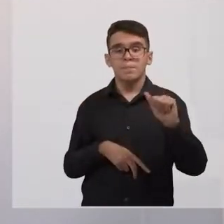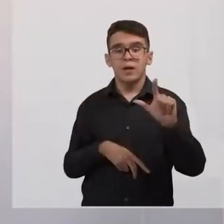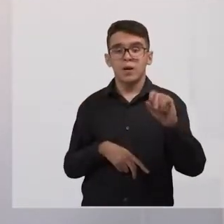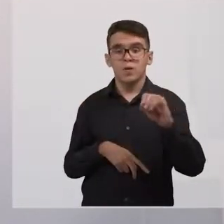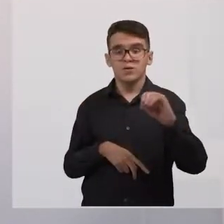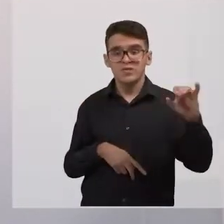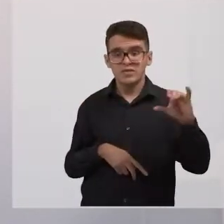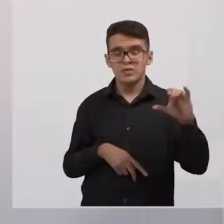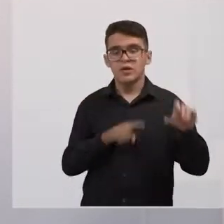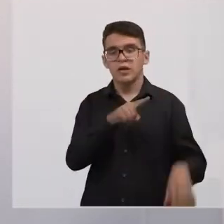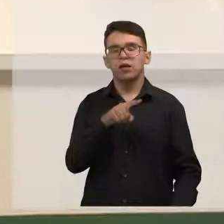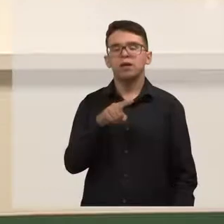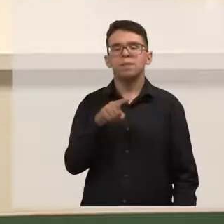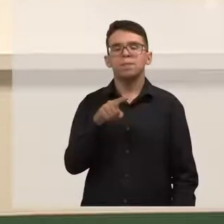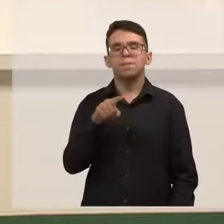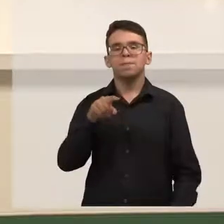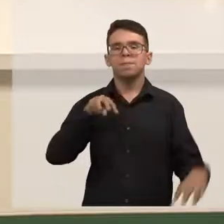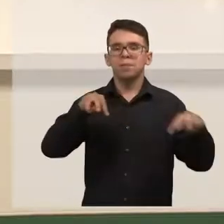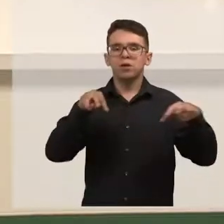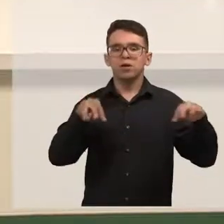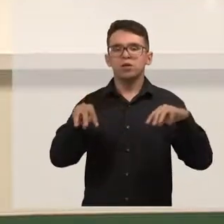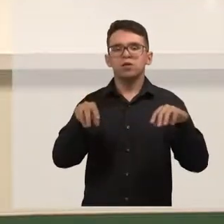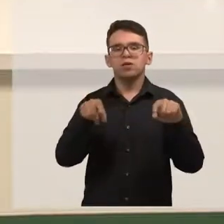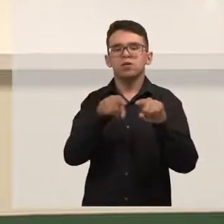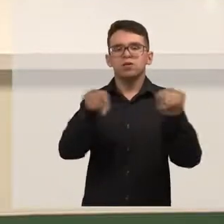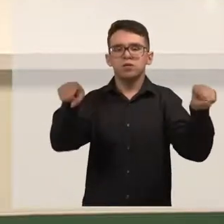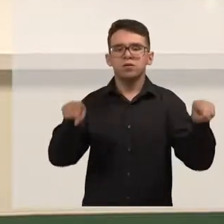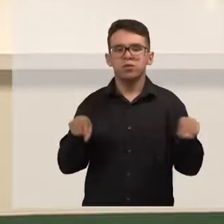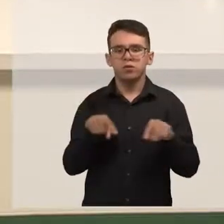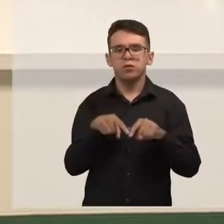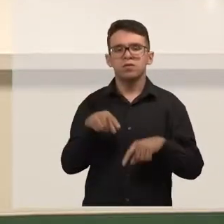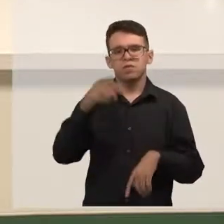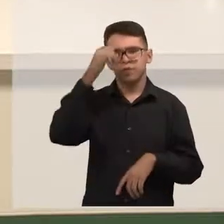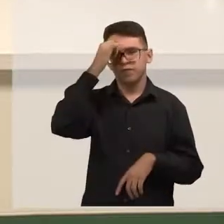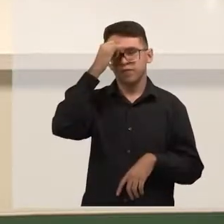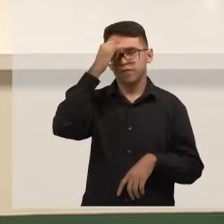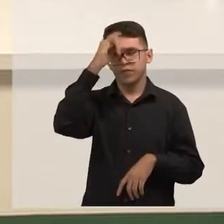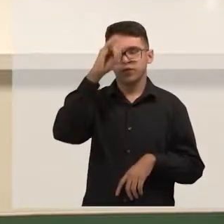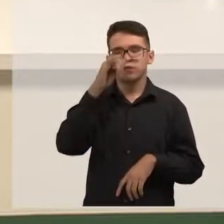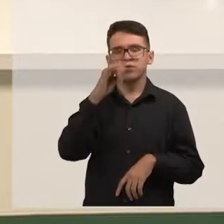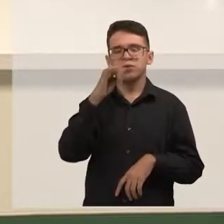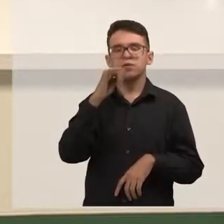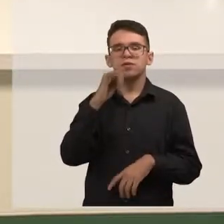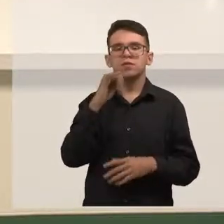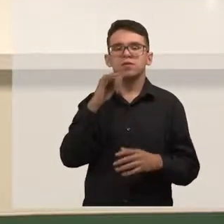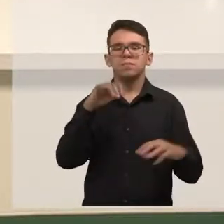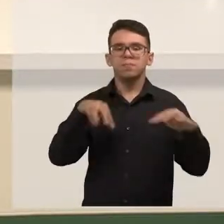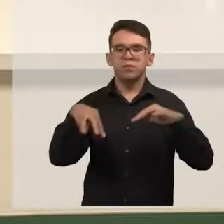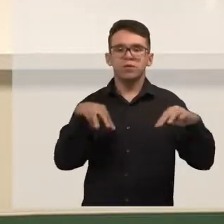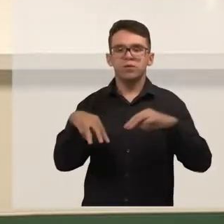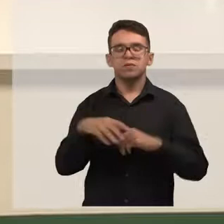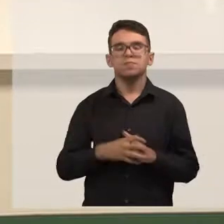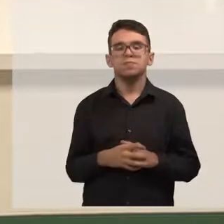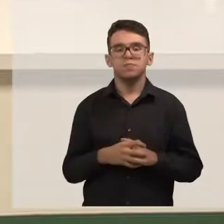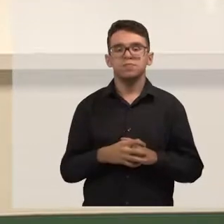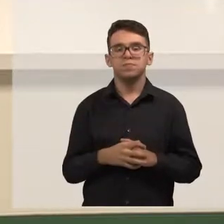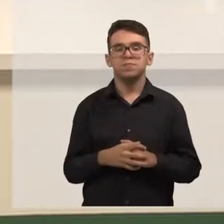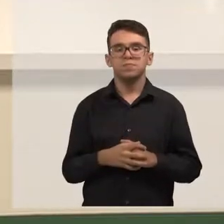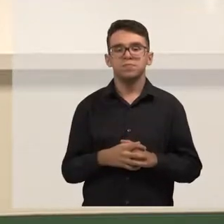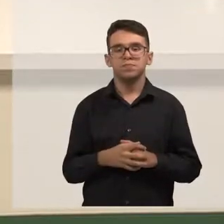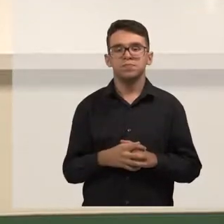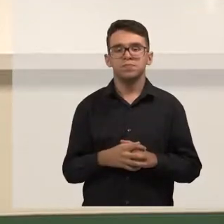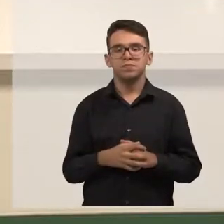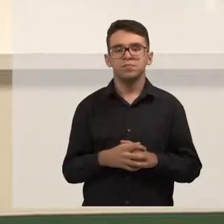Fazenda. Depois disso houve um problema dele com um vigia houve uma denúncia. Então, a denúncia, ele acabou tendo que renunciar